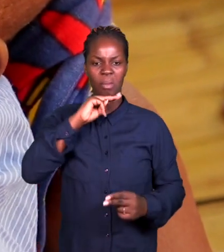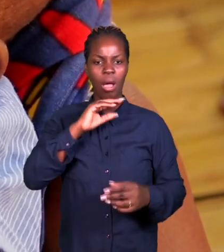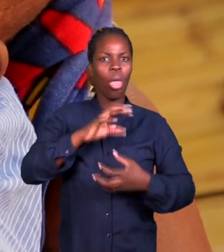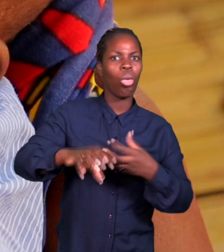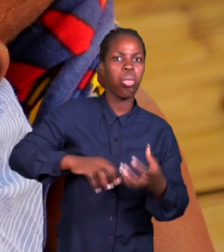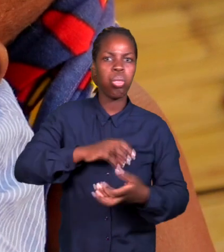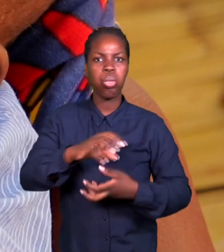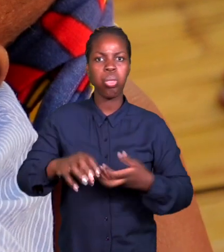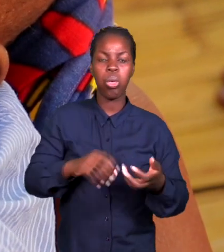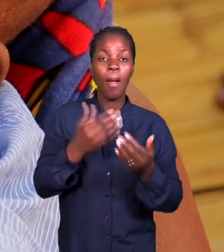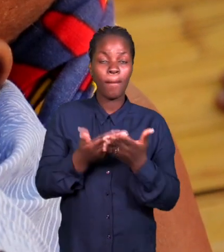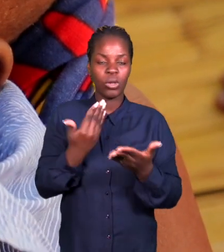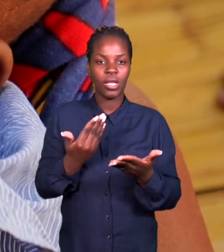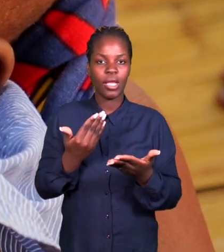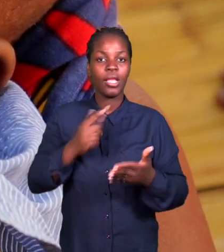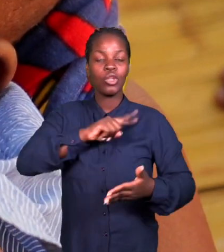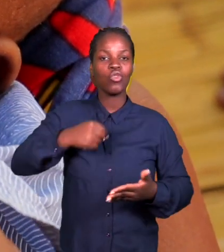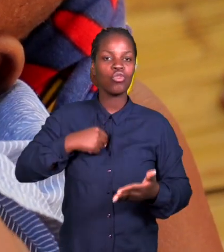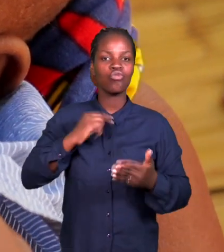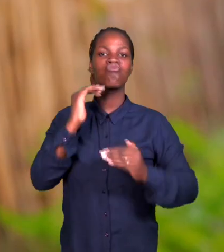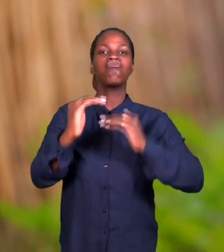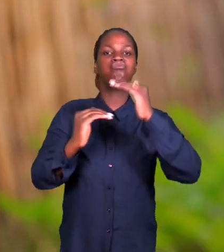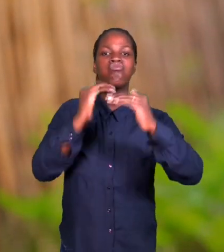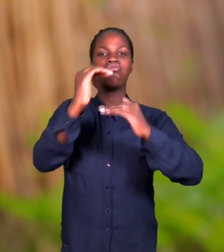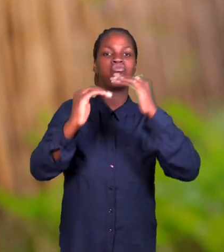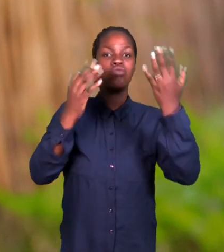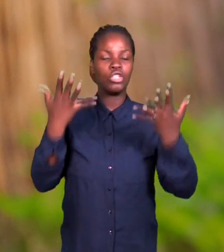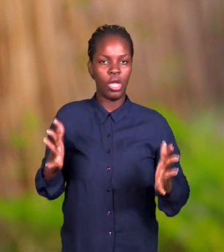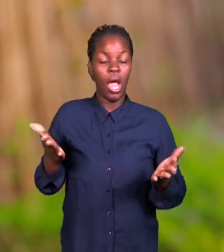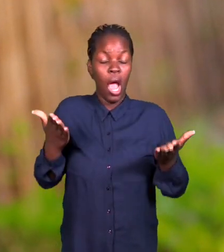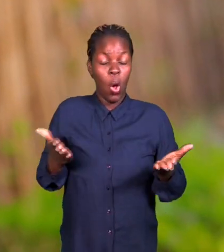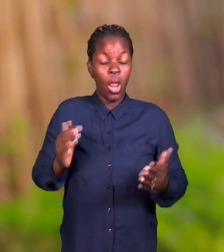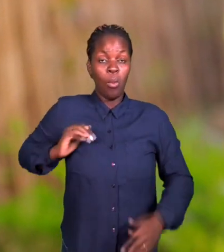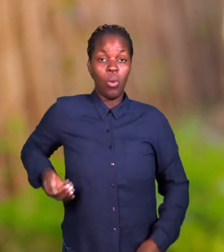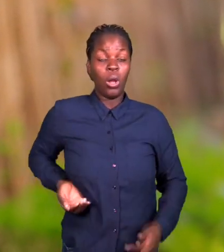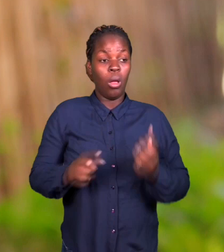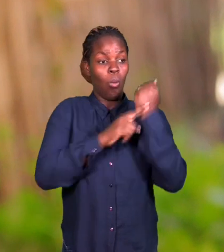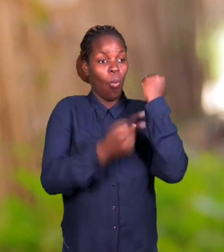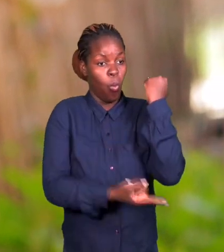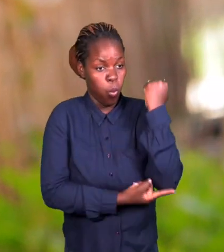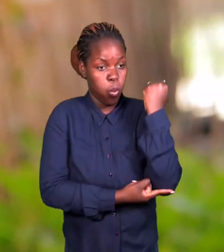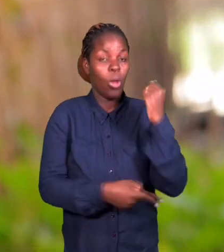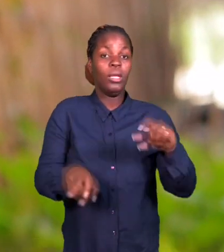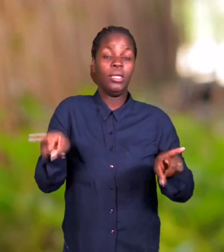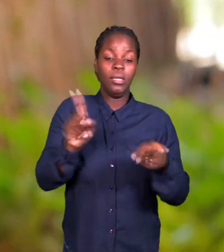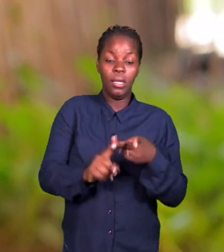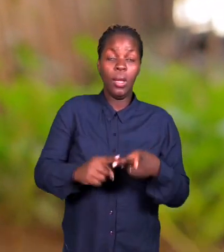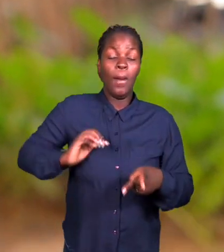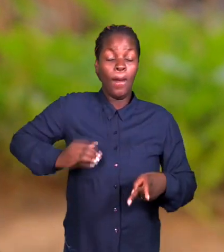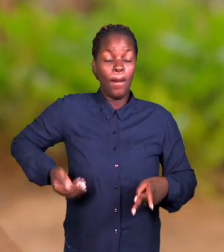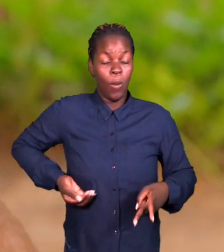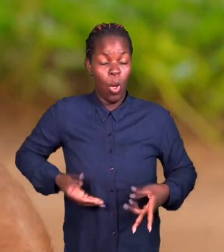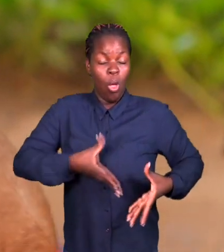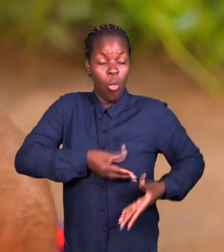tão importante. Nos últimos anos, este cenário tem mudado para melhor, pois gestantes e lactantes